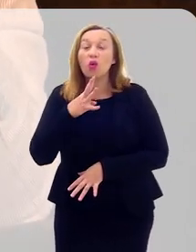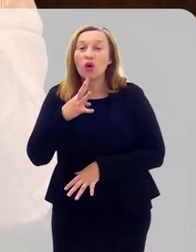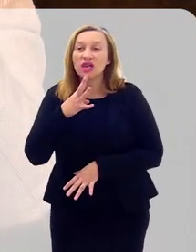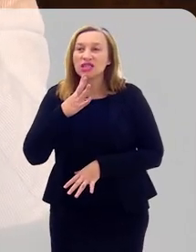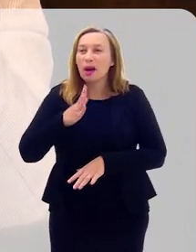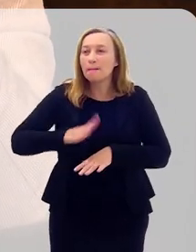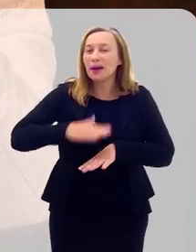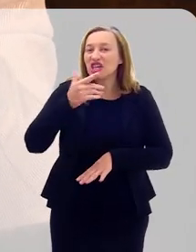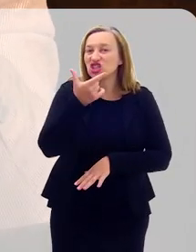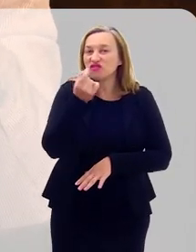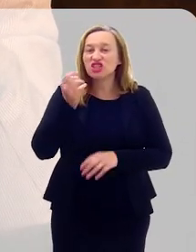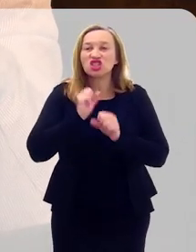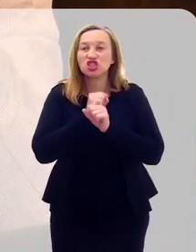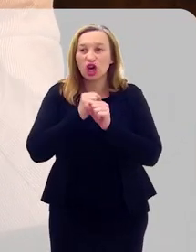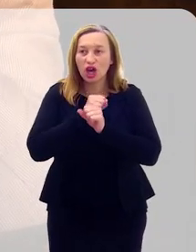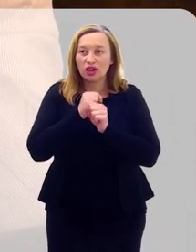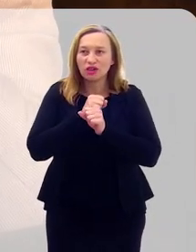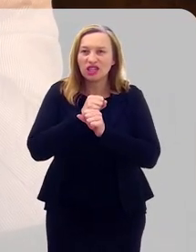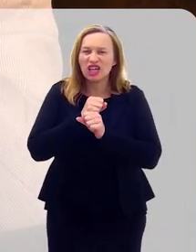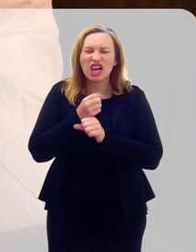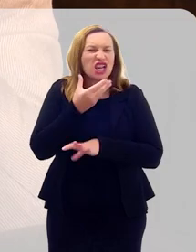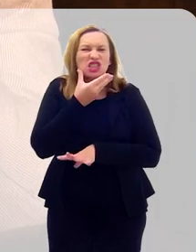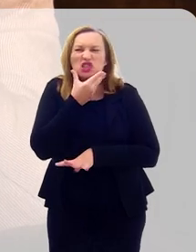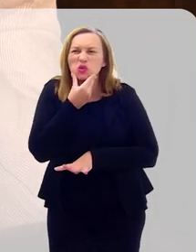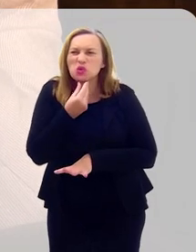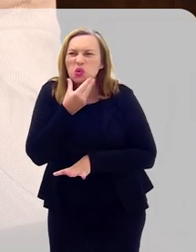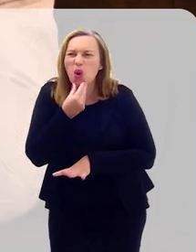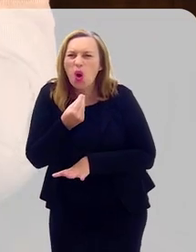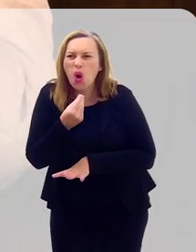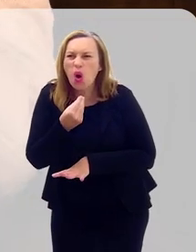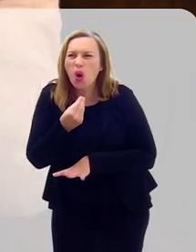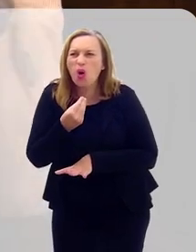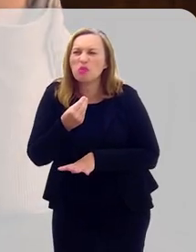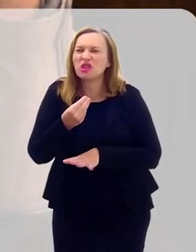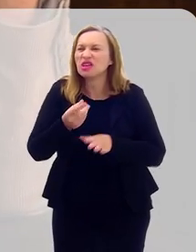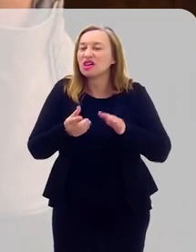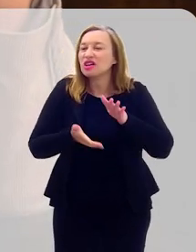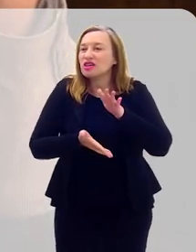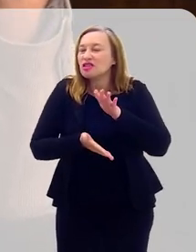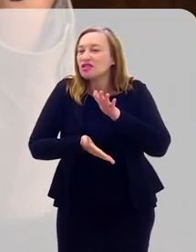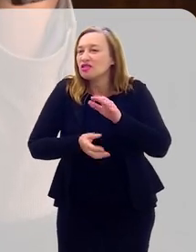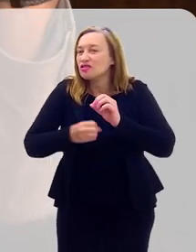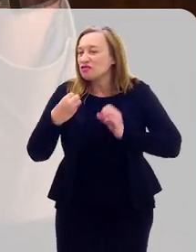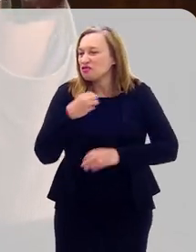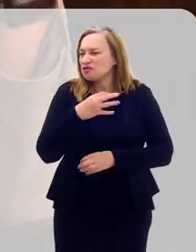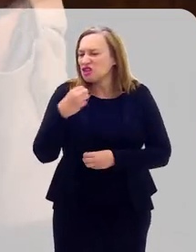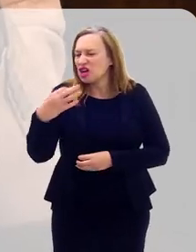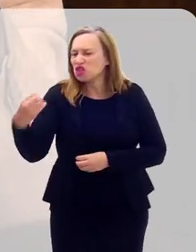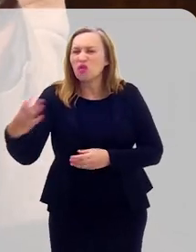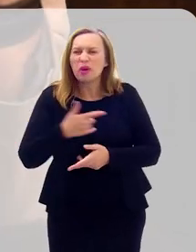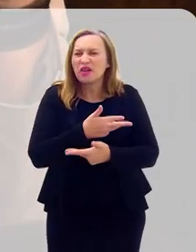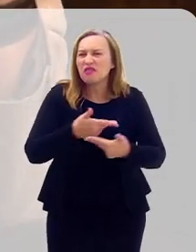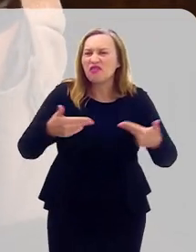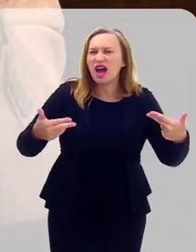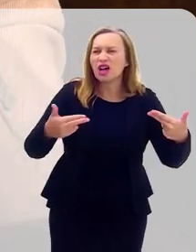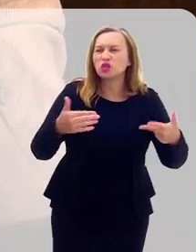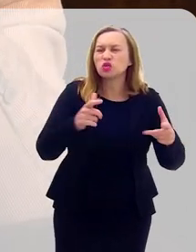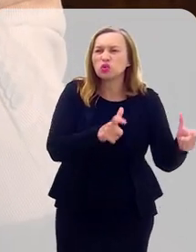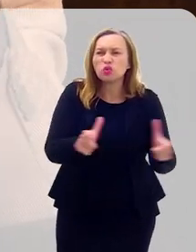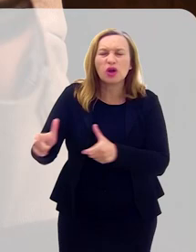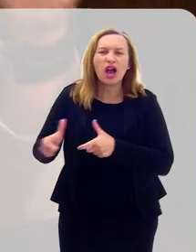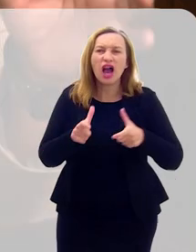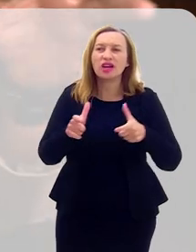Nos conhecemos há mais de 20 anos. Esse homem teve em todas as partes dos Estados Unidos, Flórida,